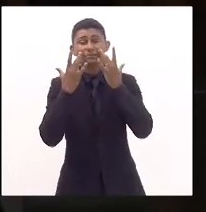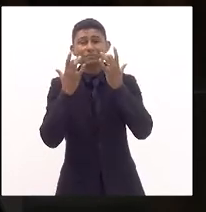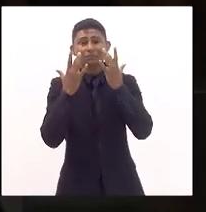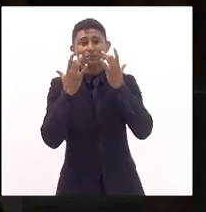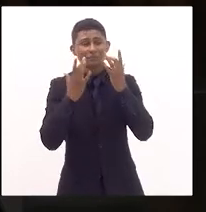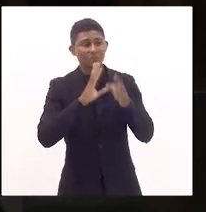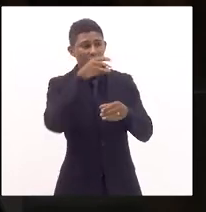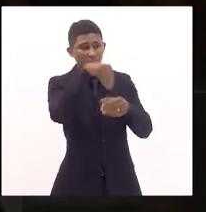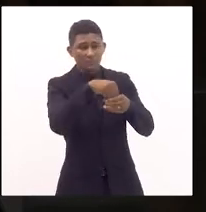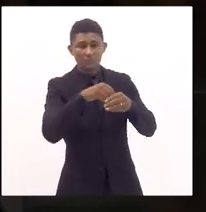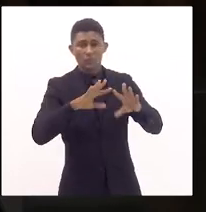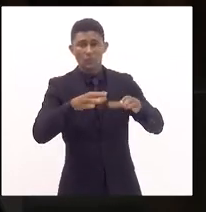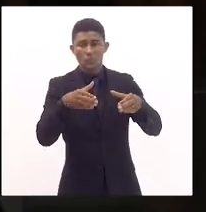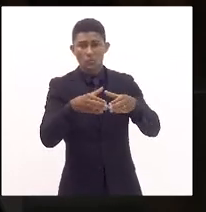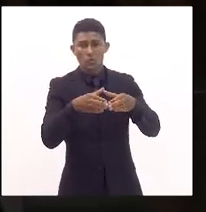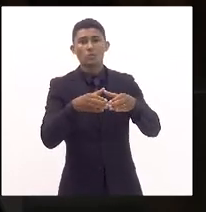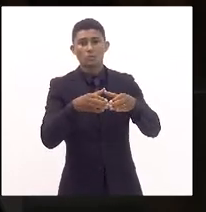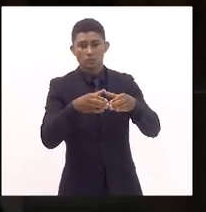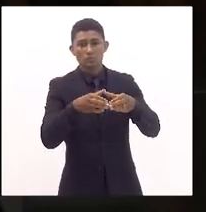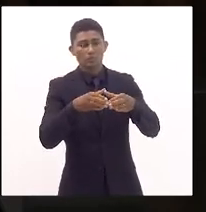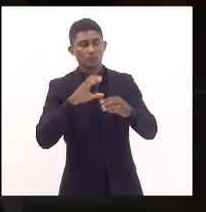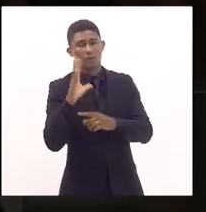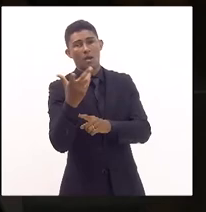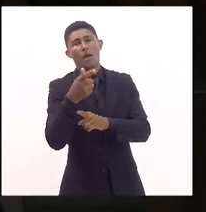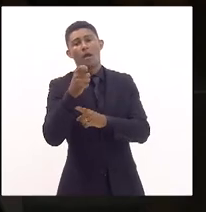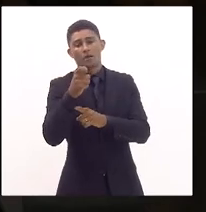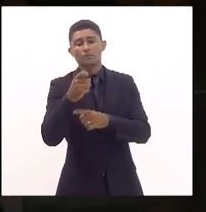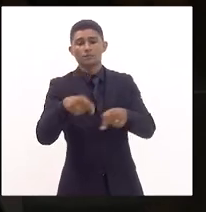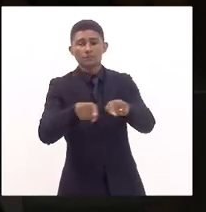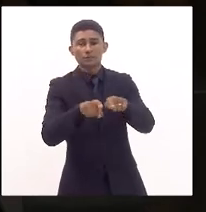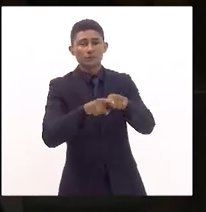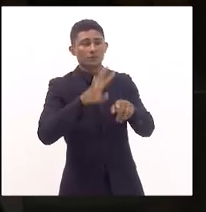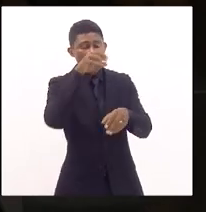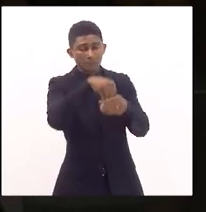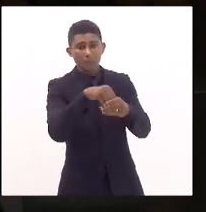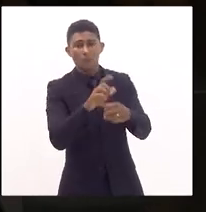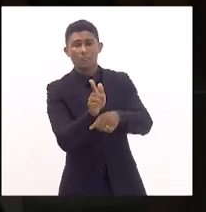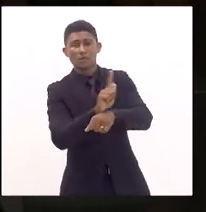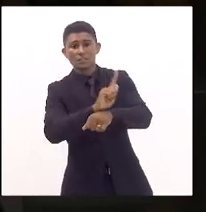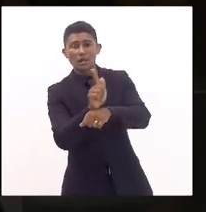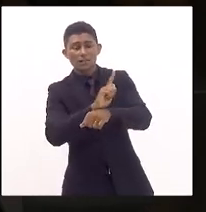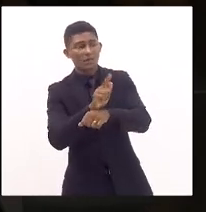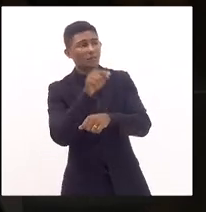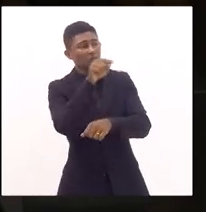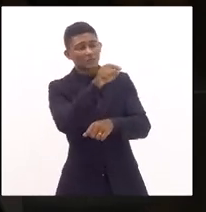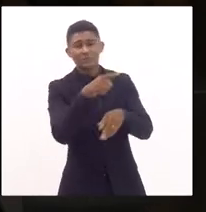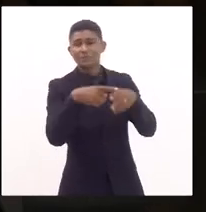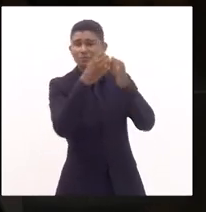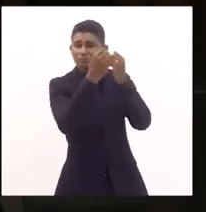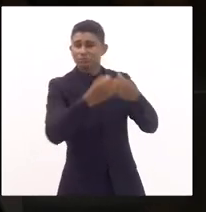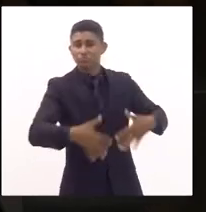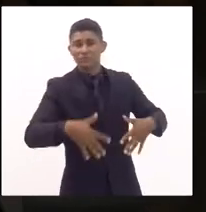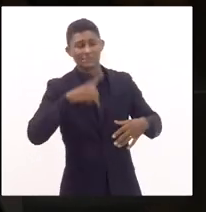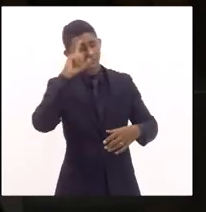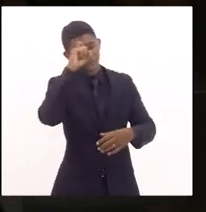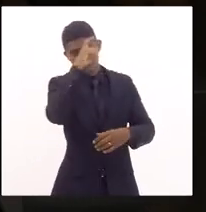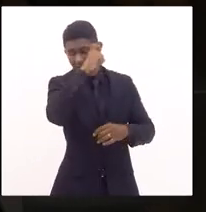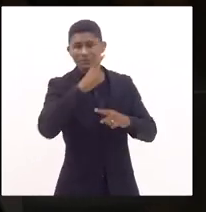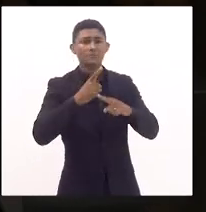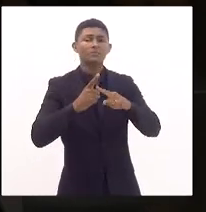artístico e a sua gestão profissional profundamente abalada,